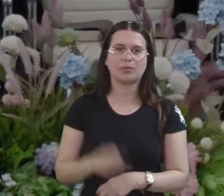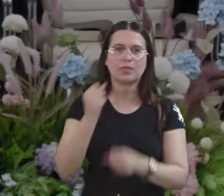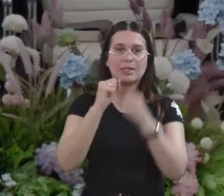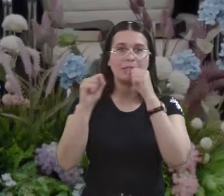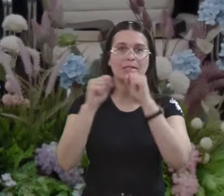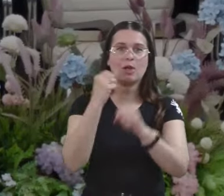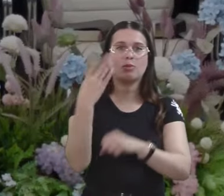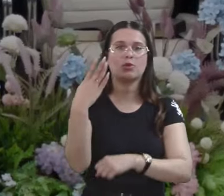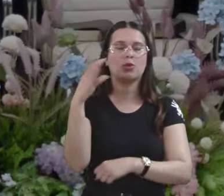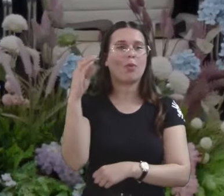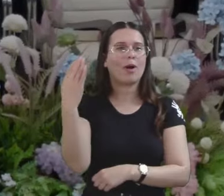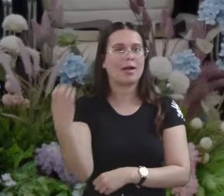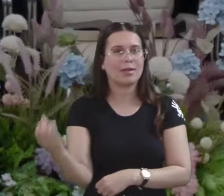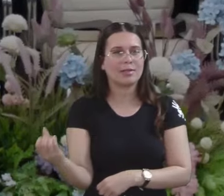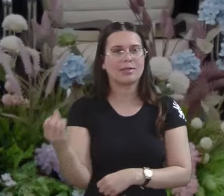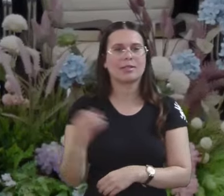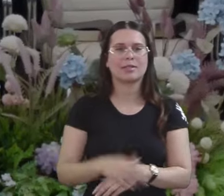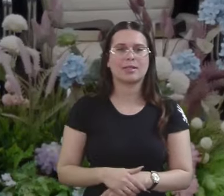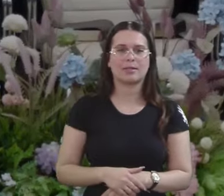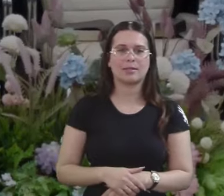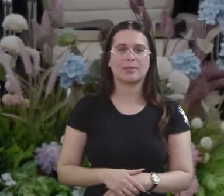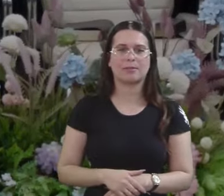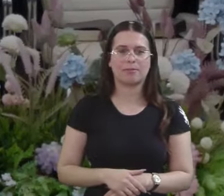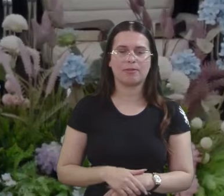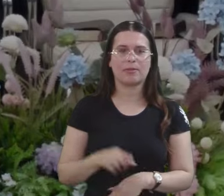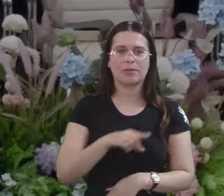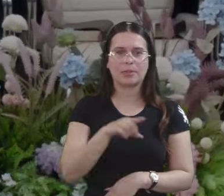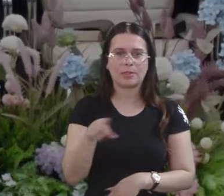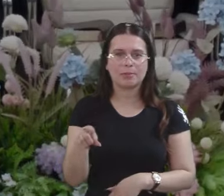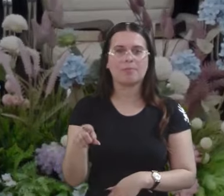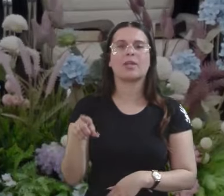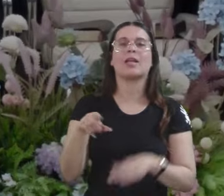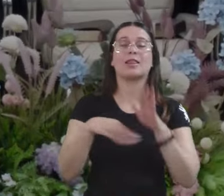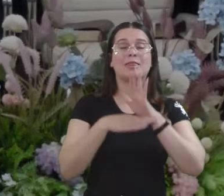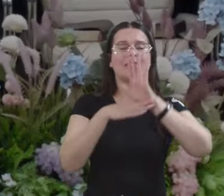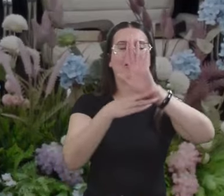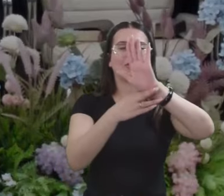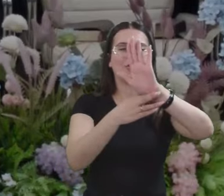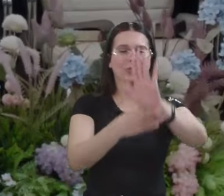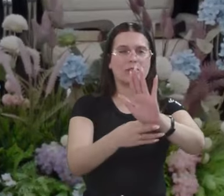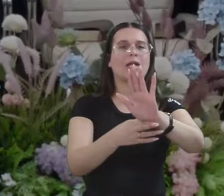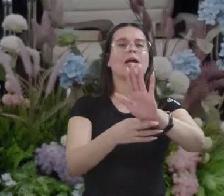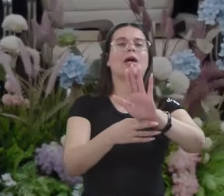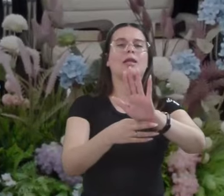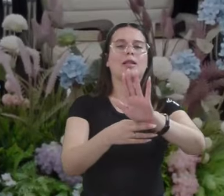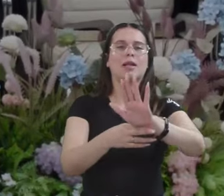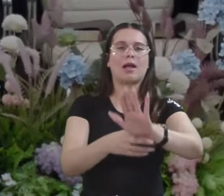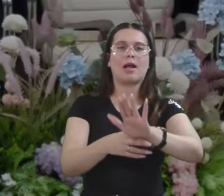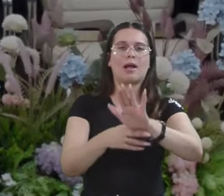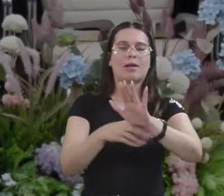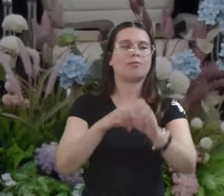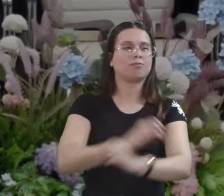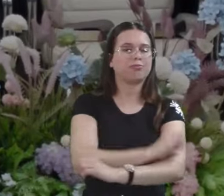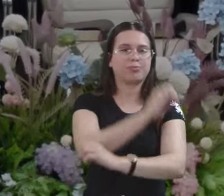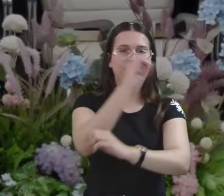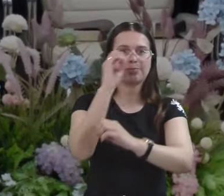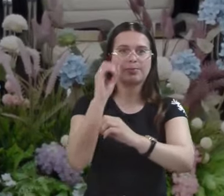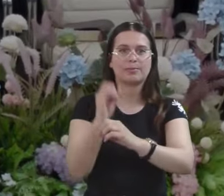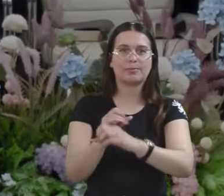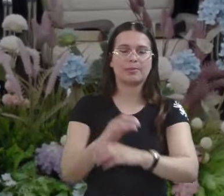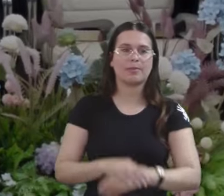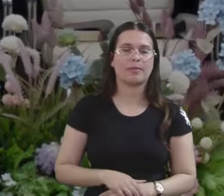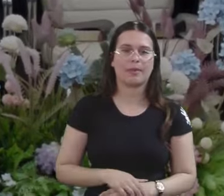46, não será abalada, Deus ajudará ao romper da manhã,